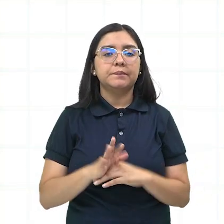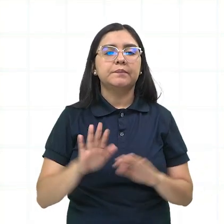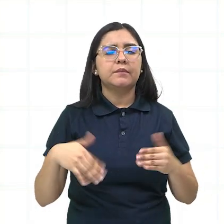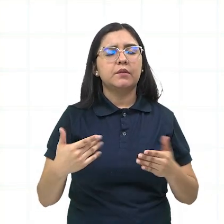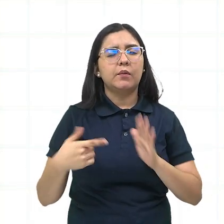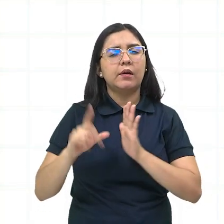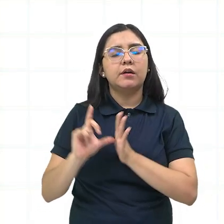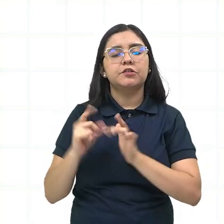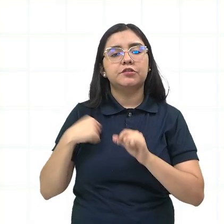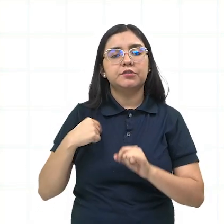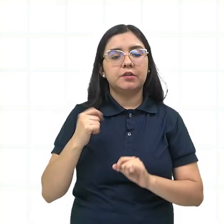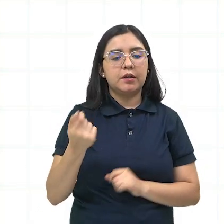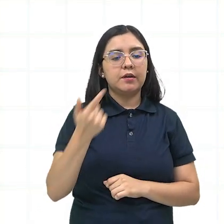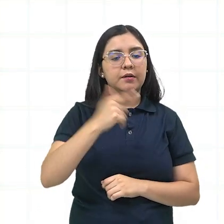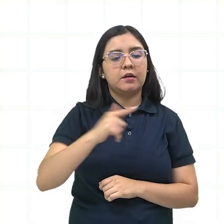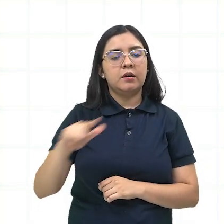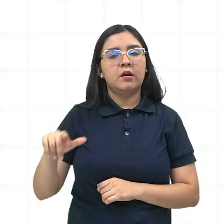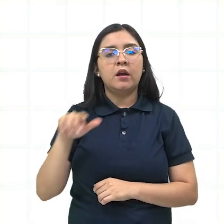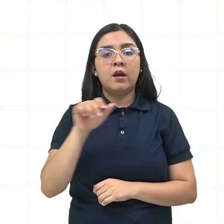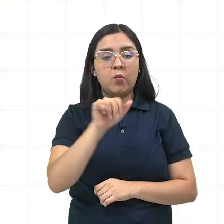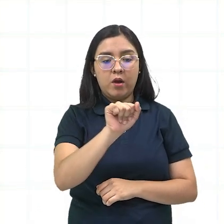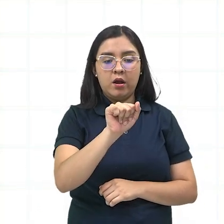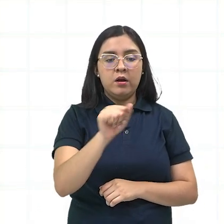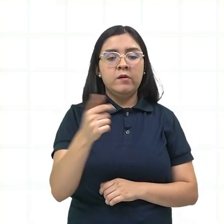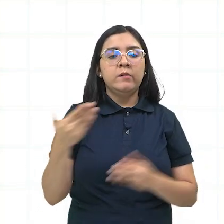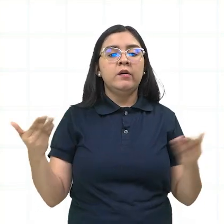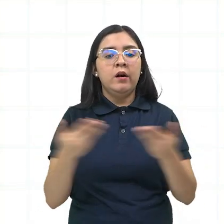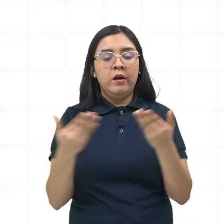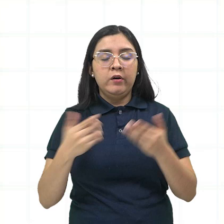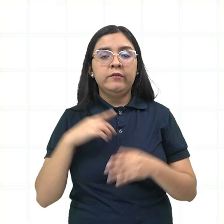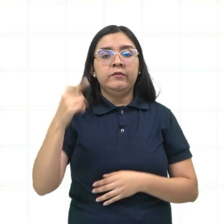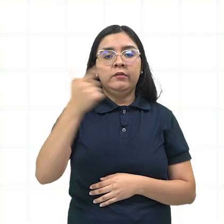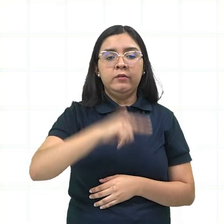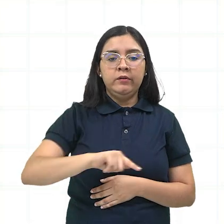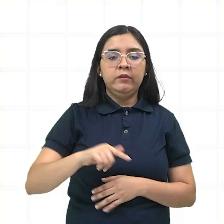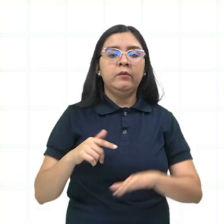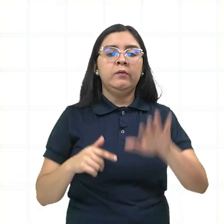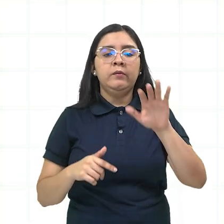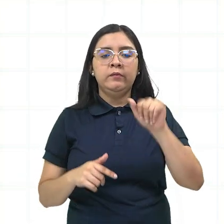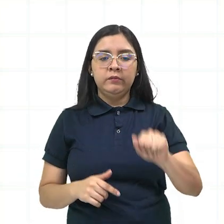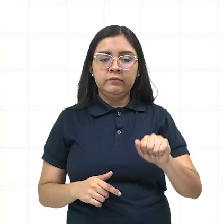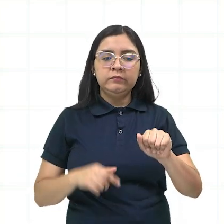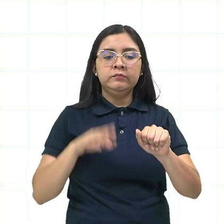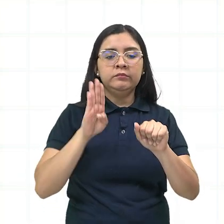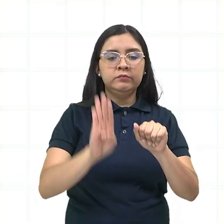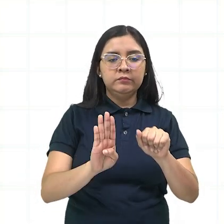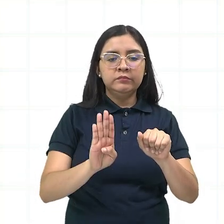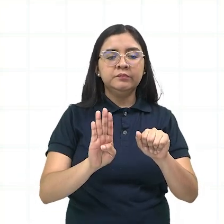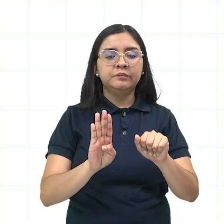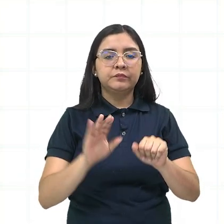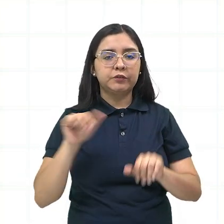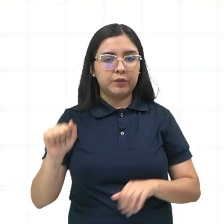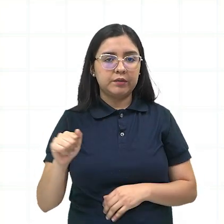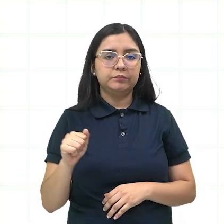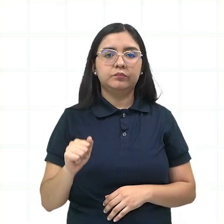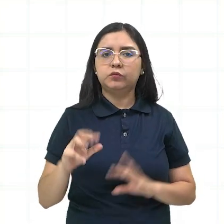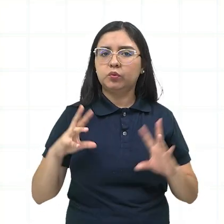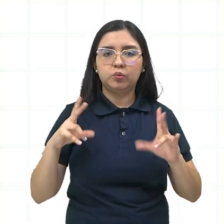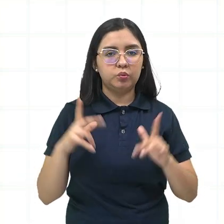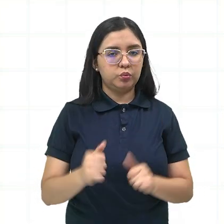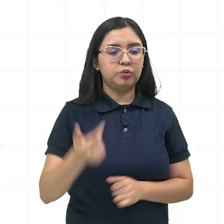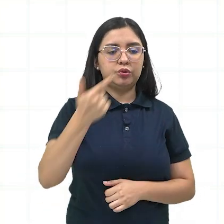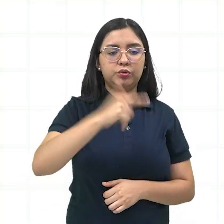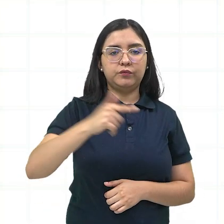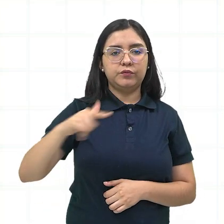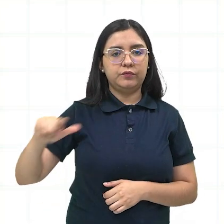Então, se antes repetia somente o A, agora vai repetir o A, o B e o A, tudo